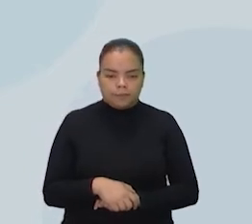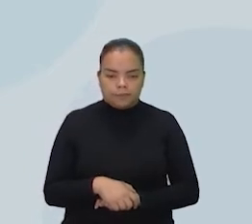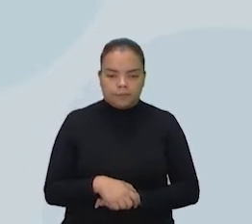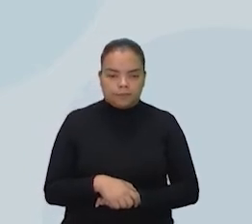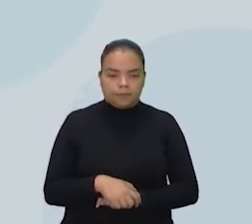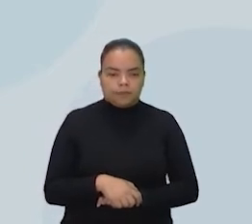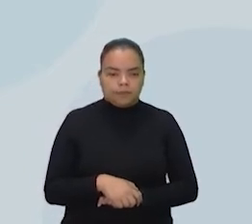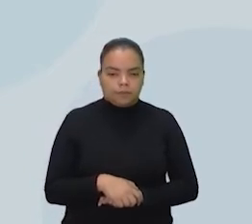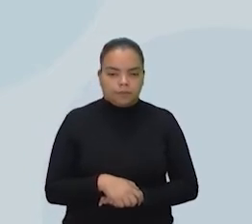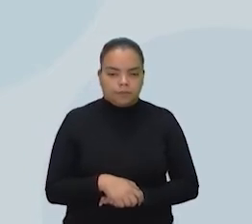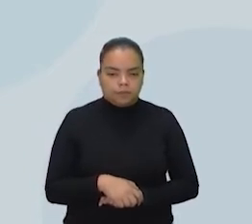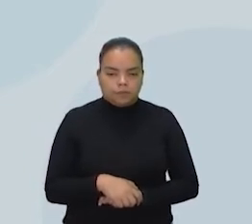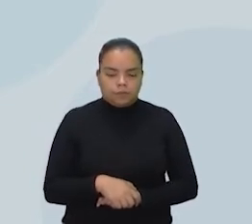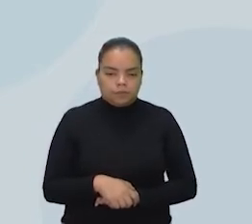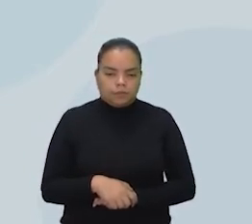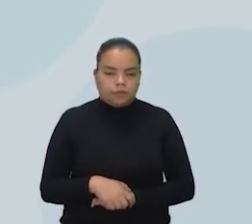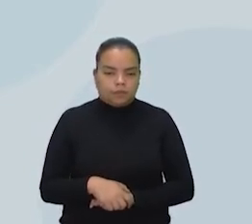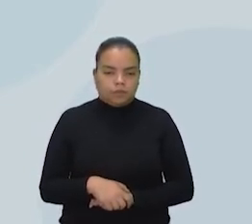0,00012, tá certo?